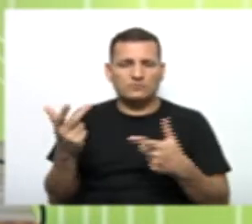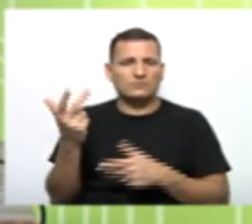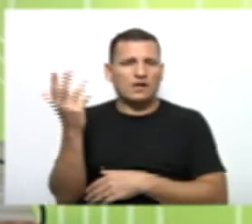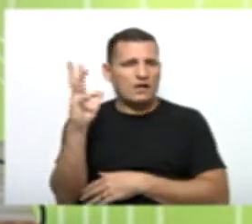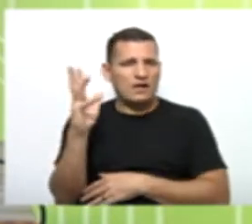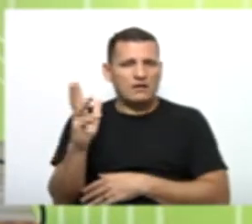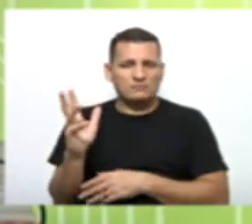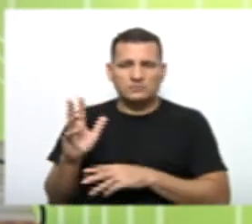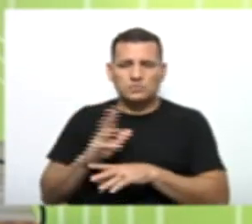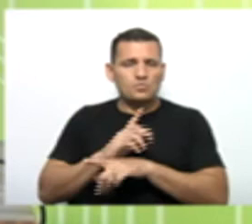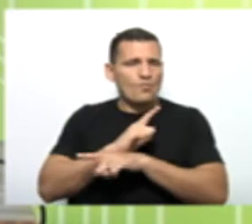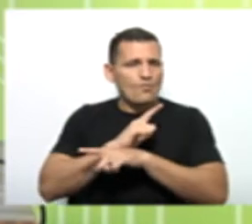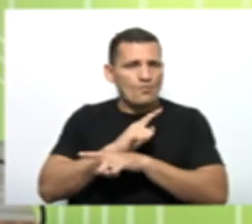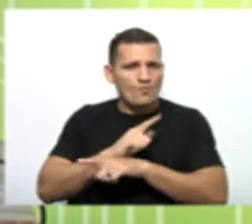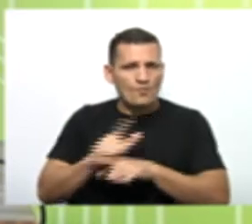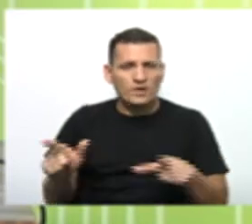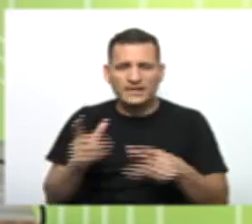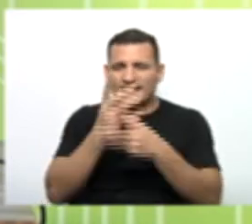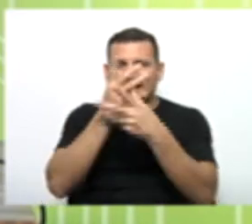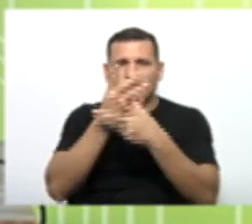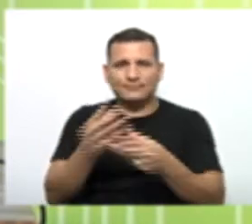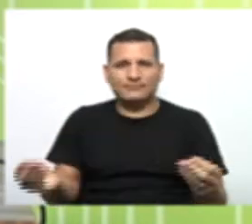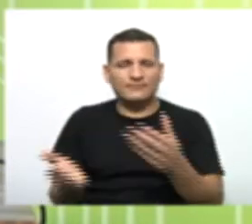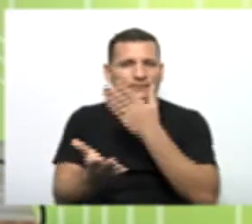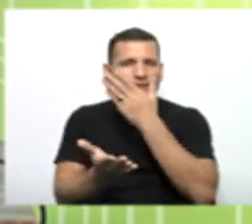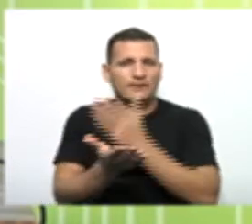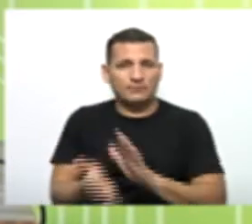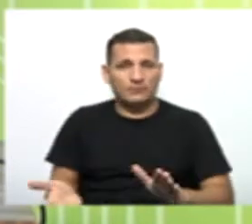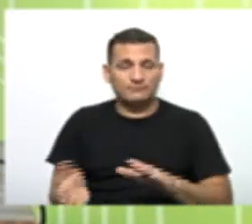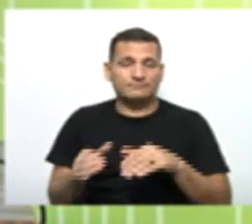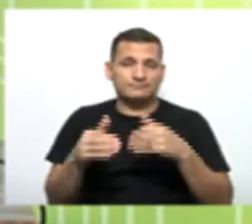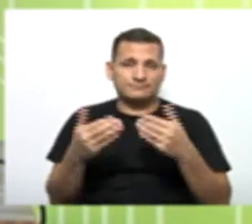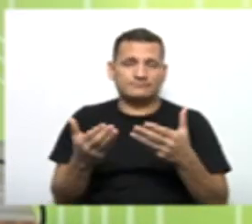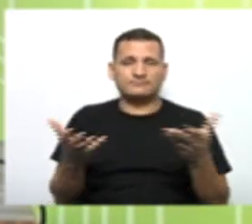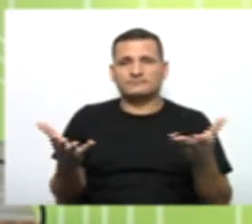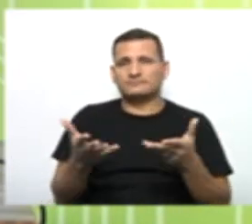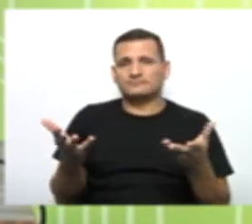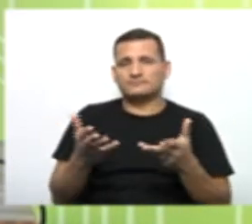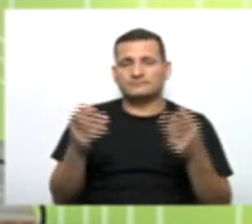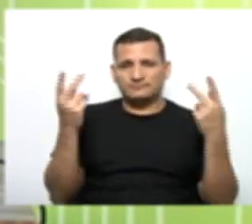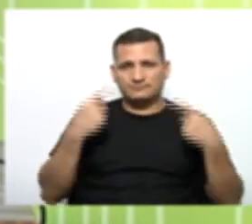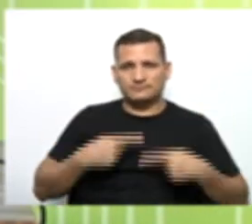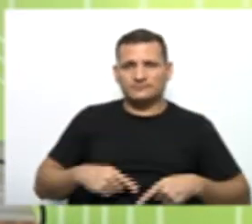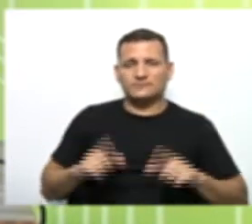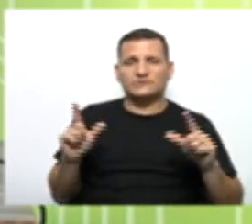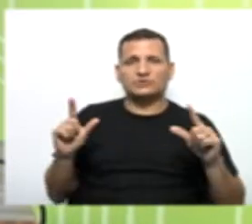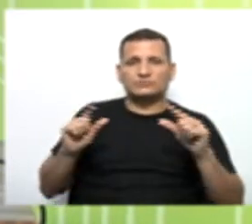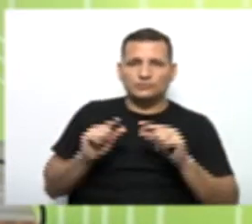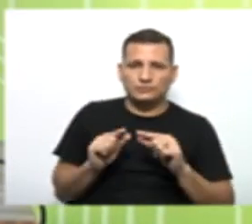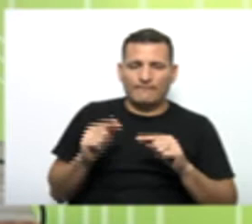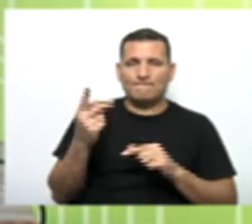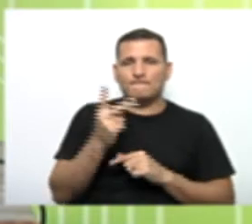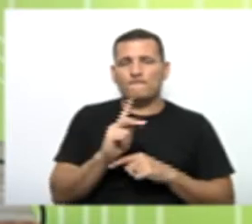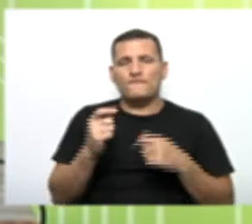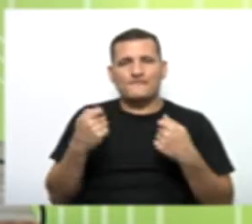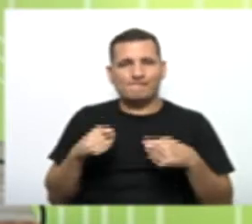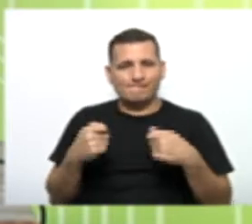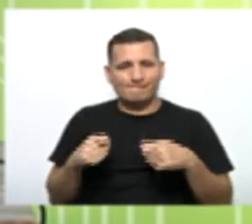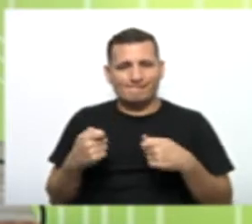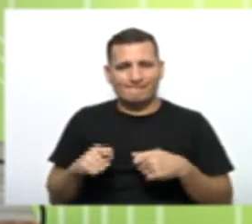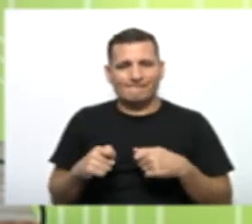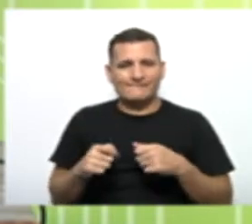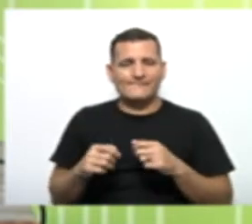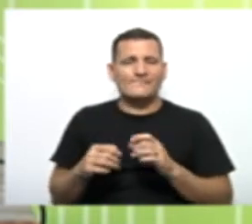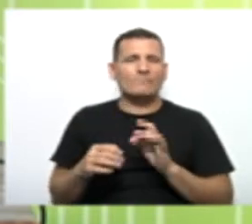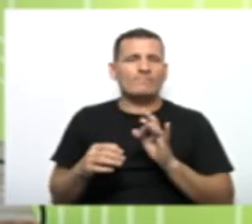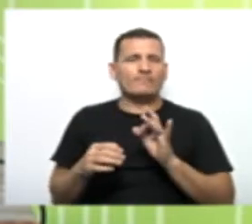recursos que se tem no meio ambiente. Então agora o homem precisa diminuir as suas necessidades, colocando só aquelas necessidades